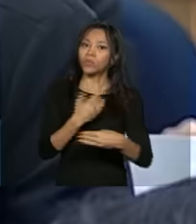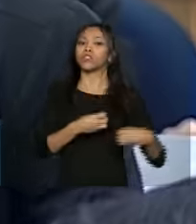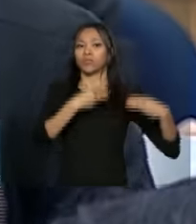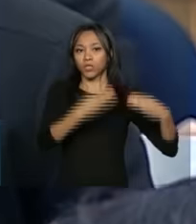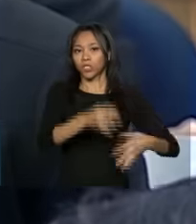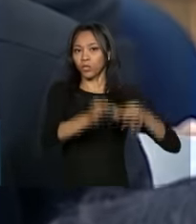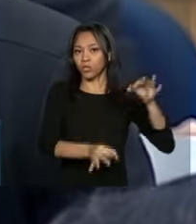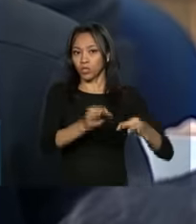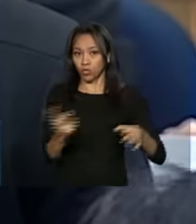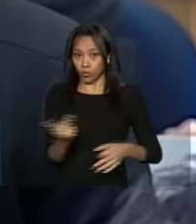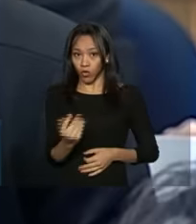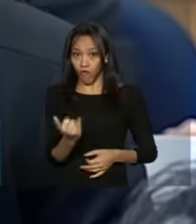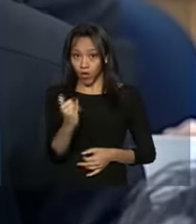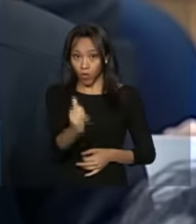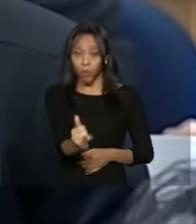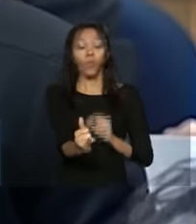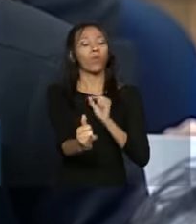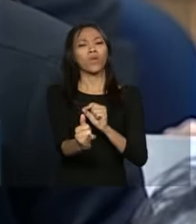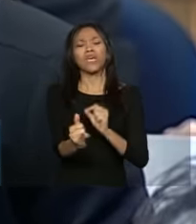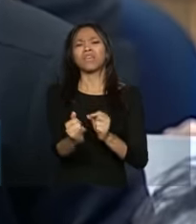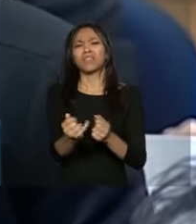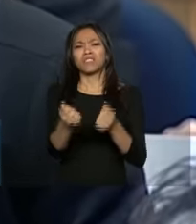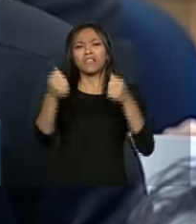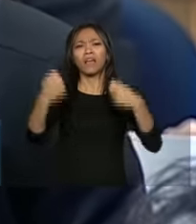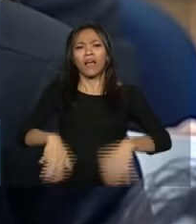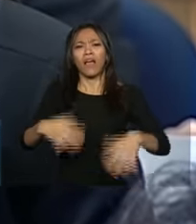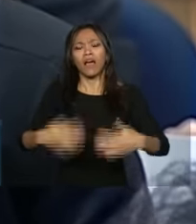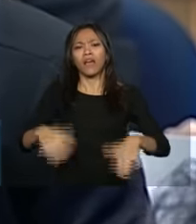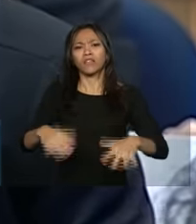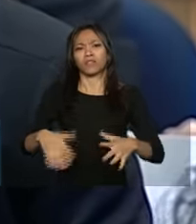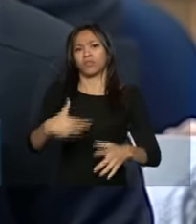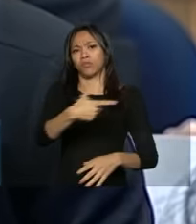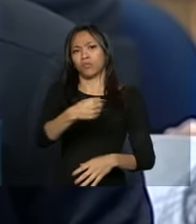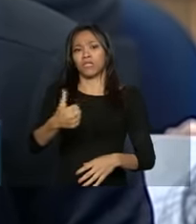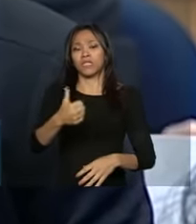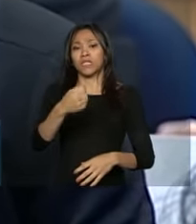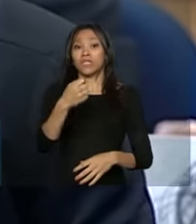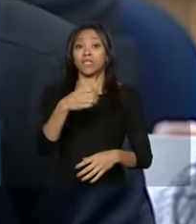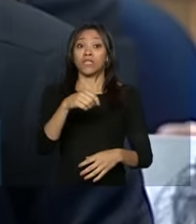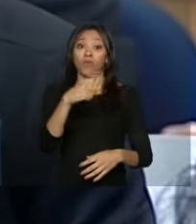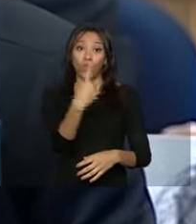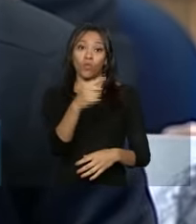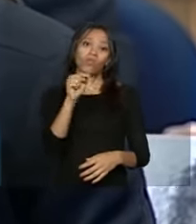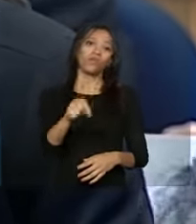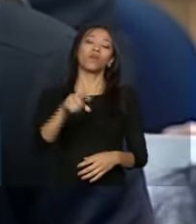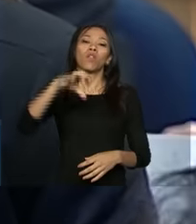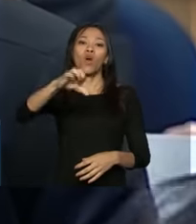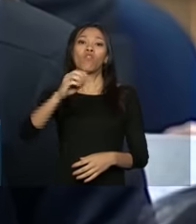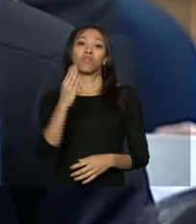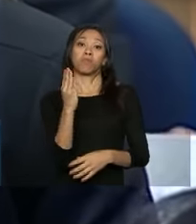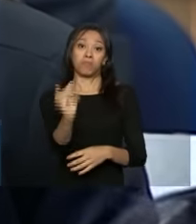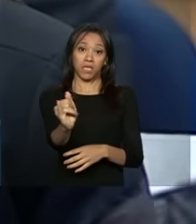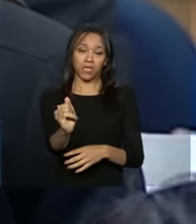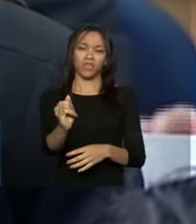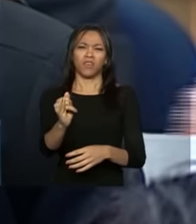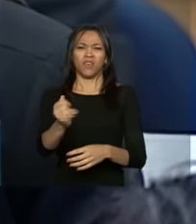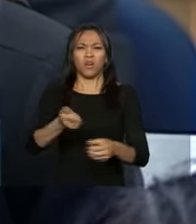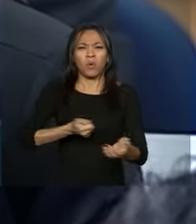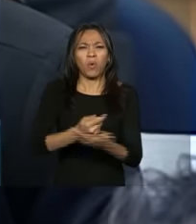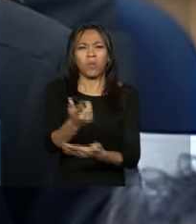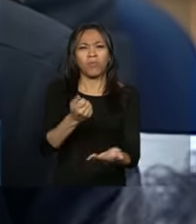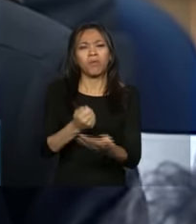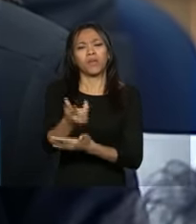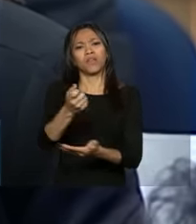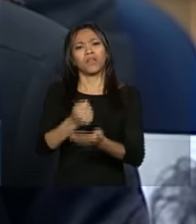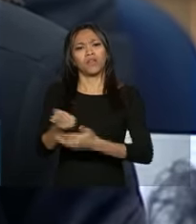que havia sido gasto em 2013 no SUS cerca de 1,9 bi com órteses e próteses etc e